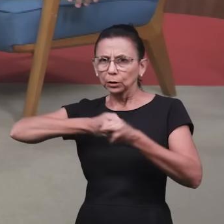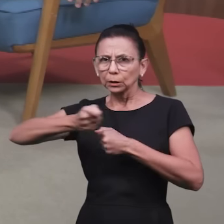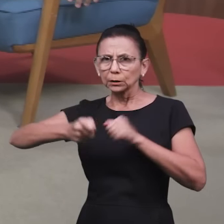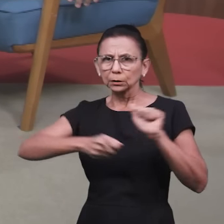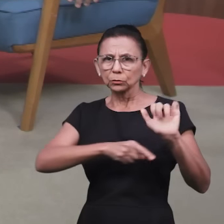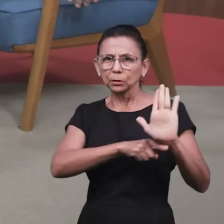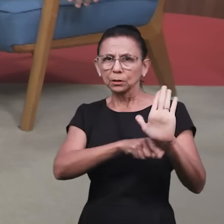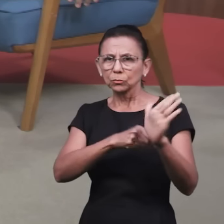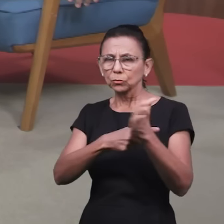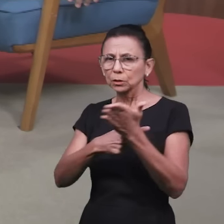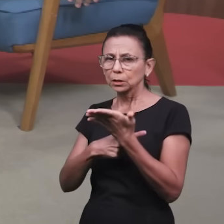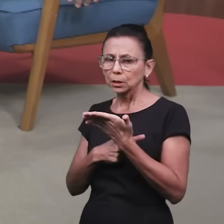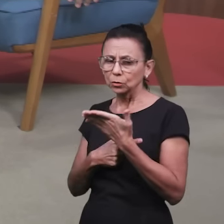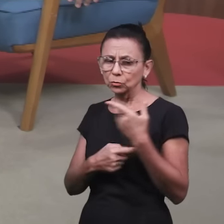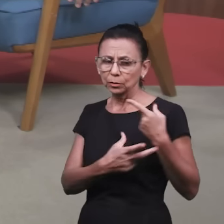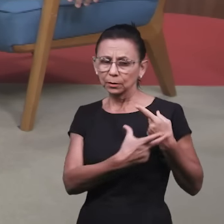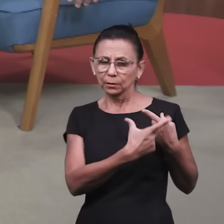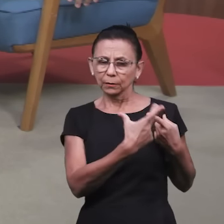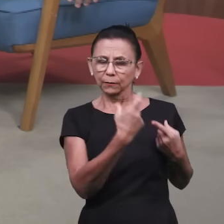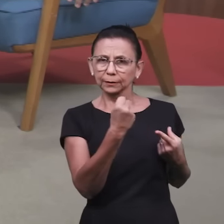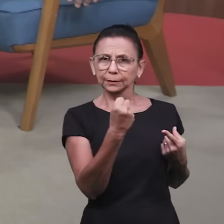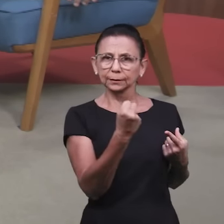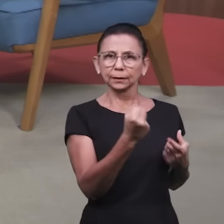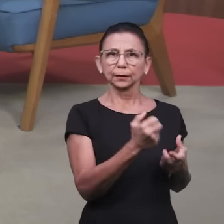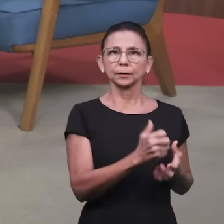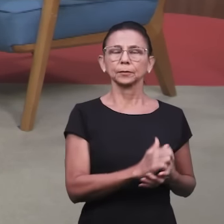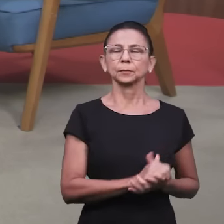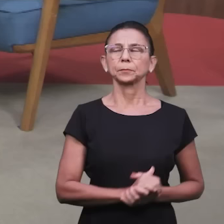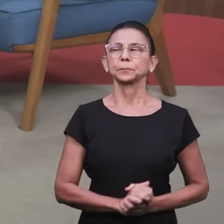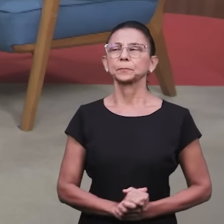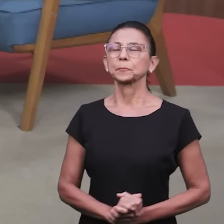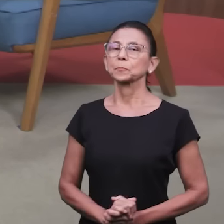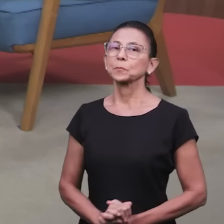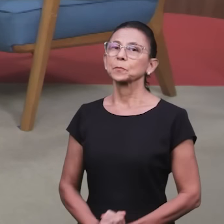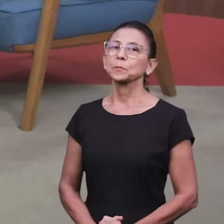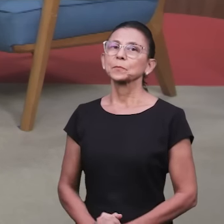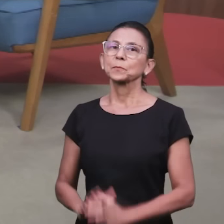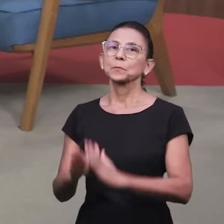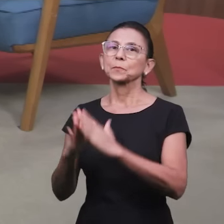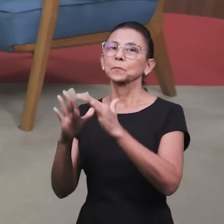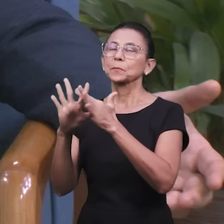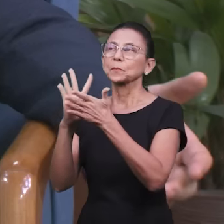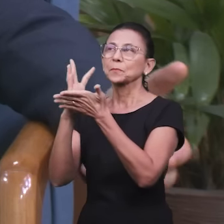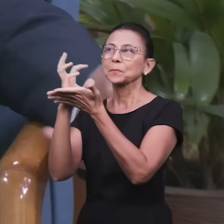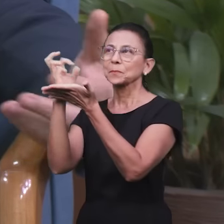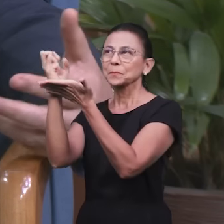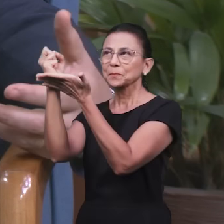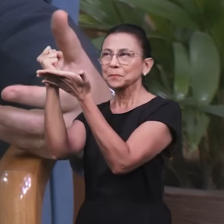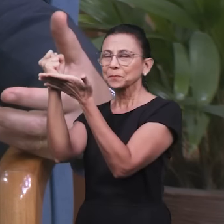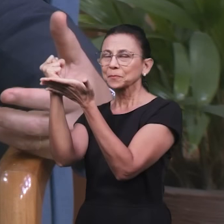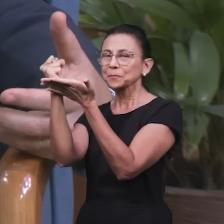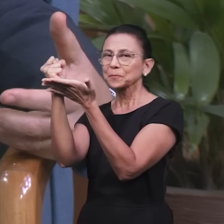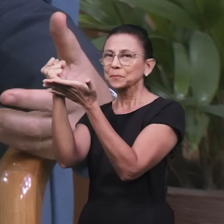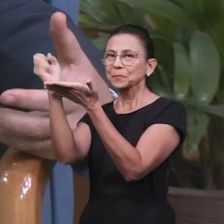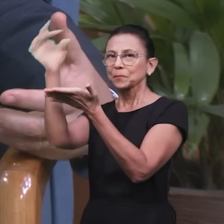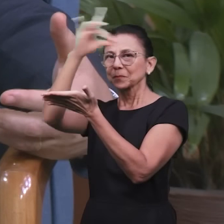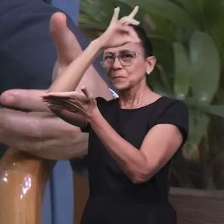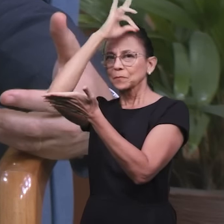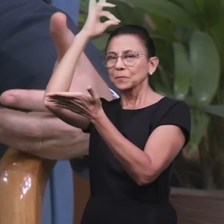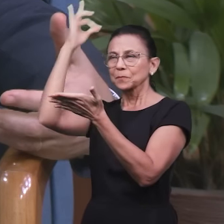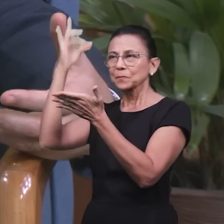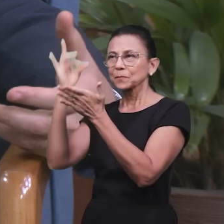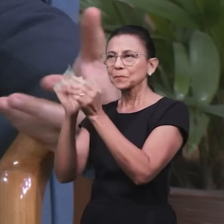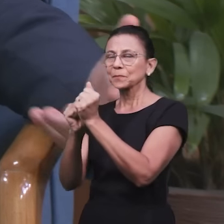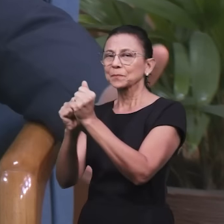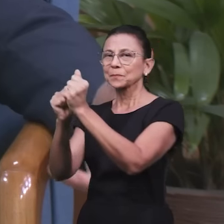para nós resistirmos e vencermos. E quando este for tirado, a igreja também será tirada. Vai